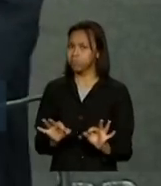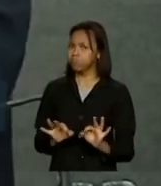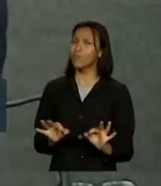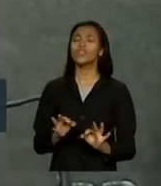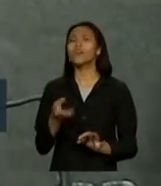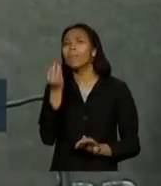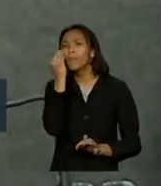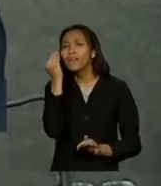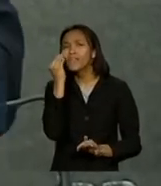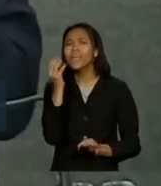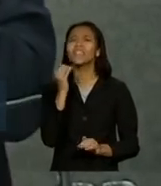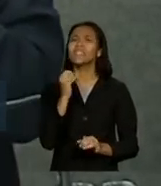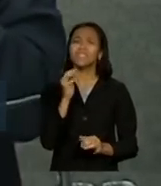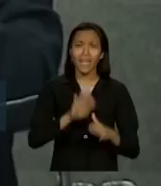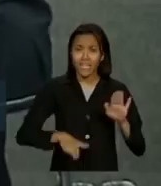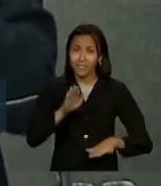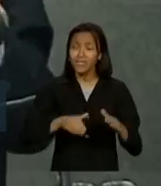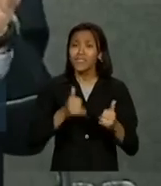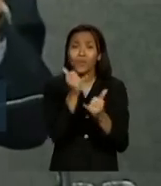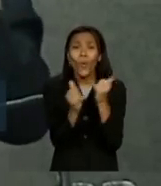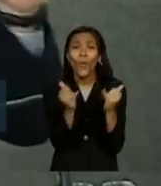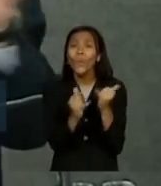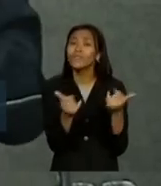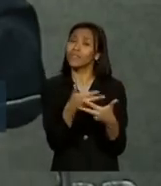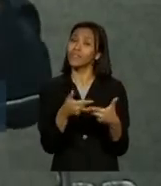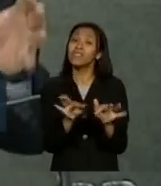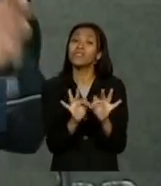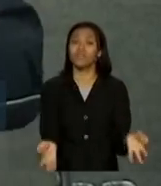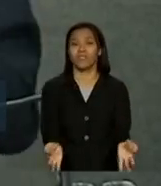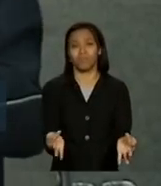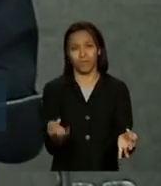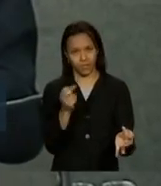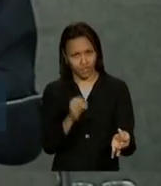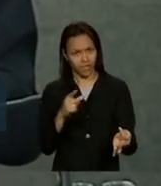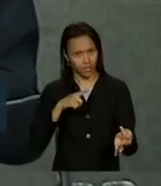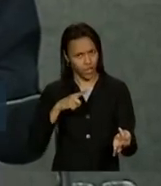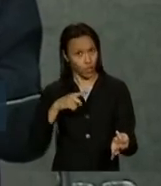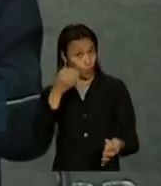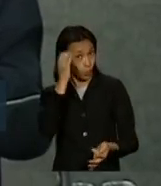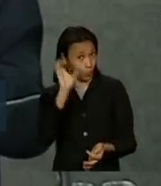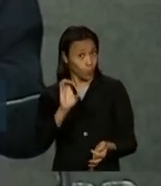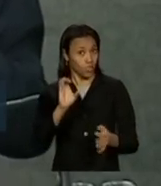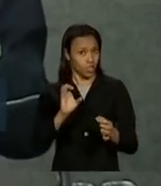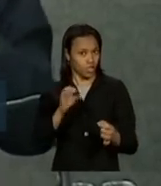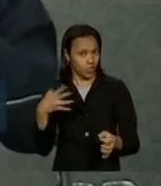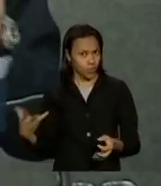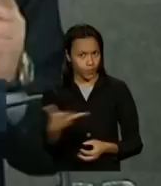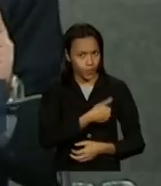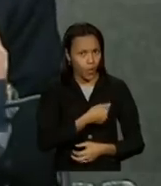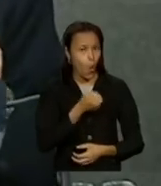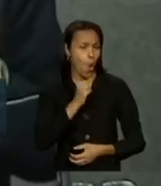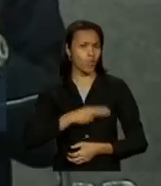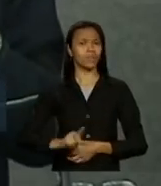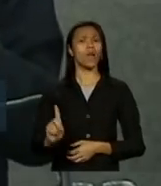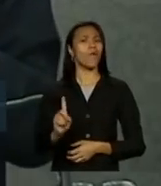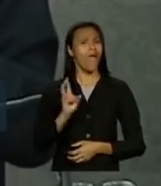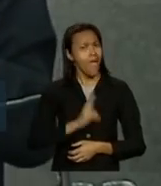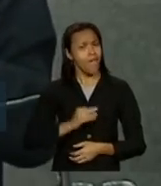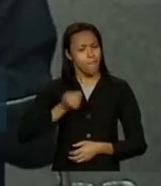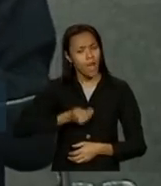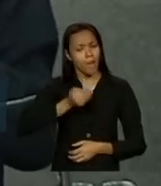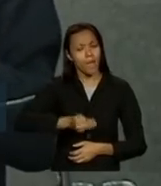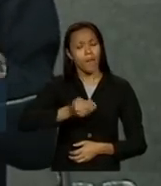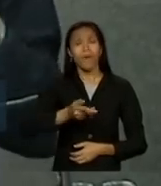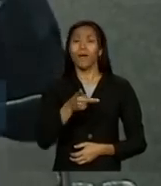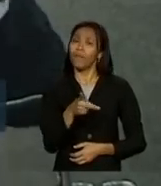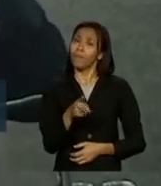né que é um detalhe tá certo mas indica se tá gerenciado tem cultura não tem cultura então eu digo tudo é processo certo gente